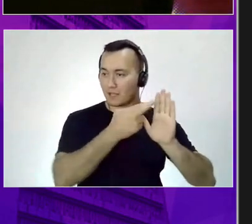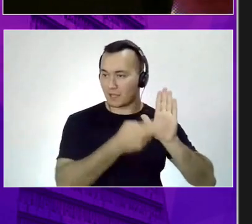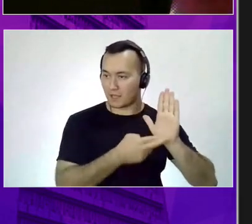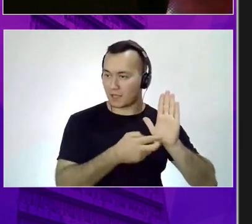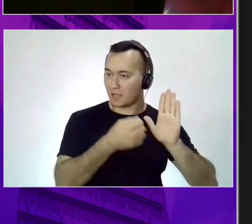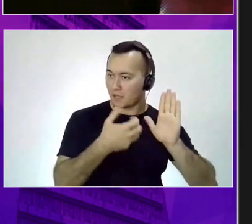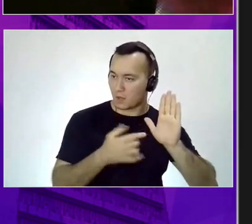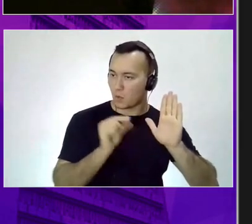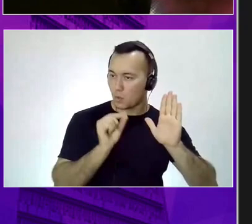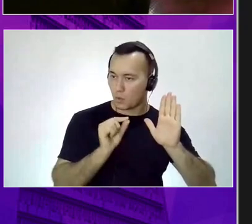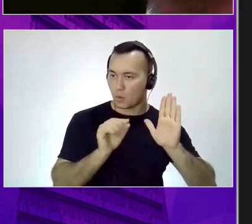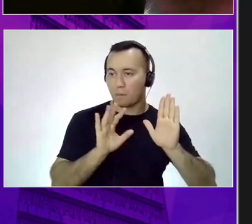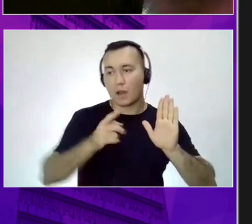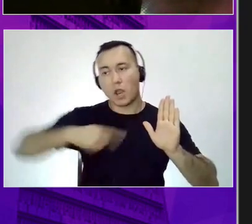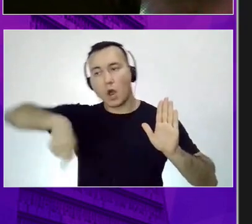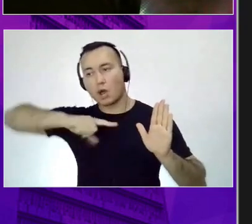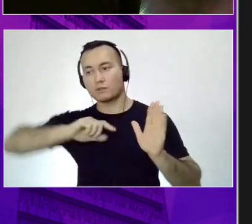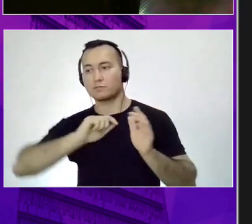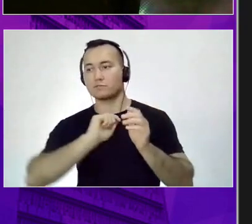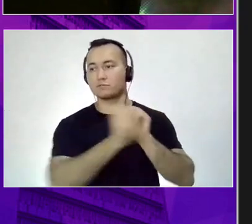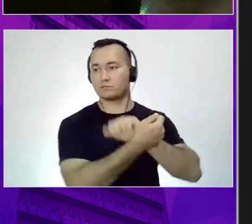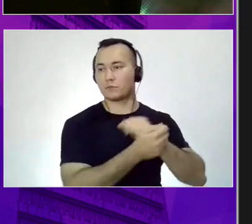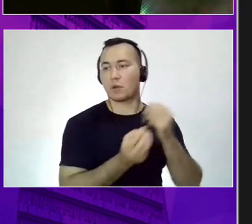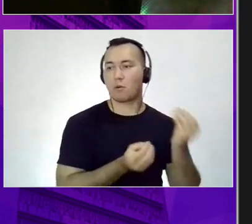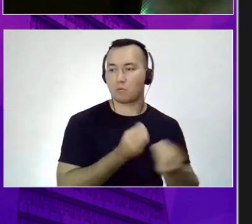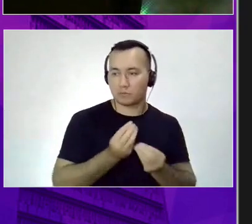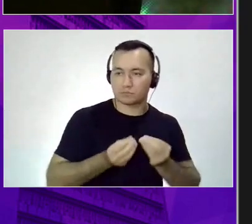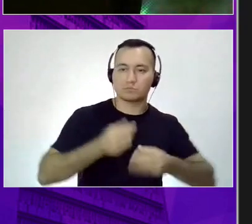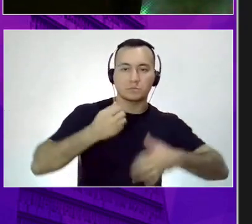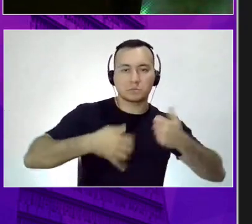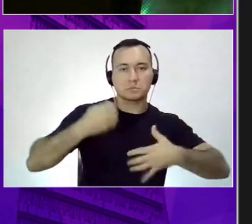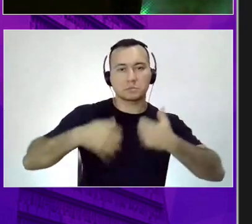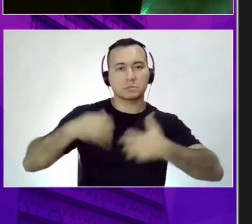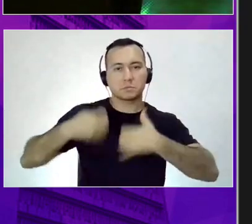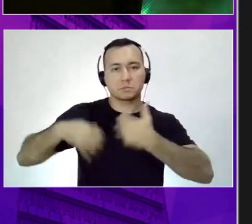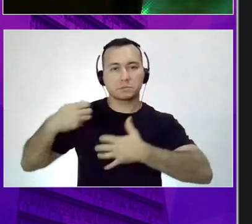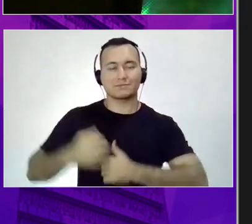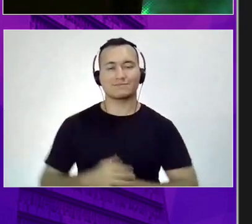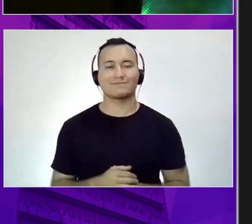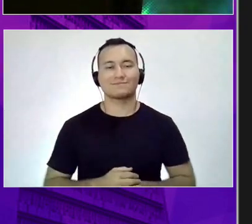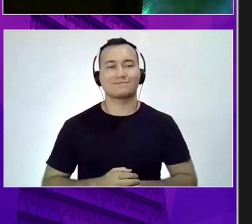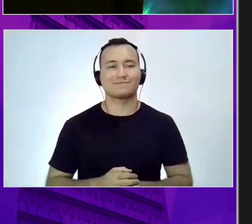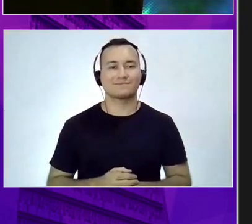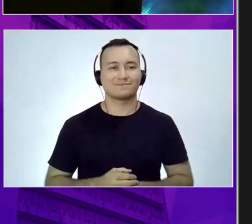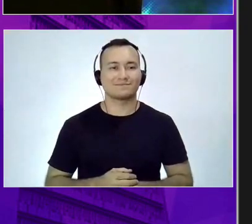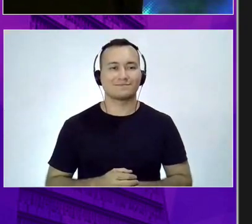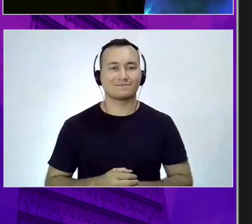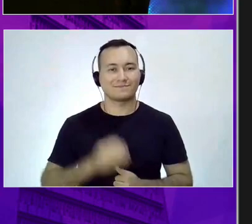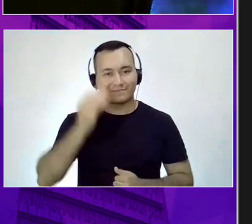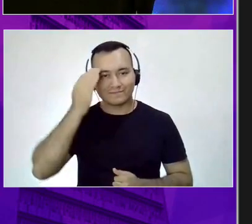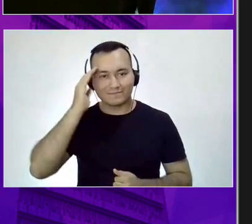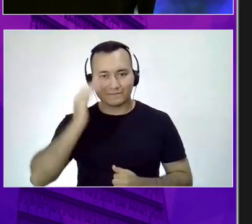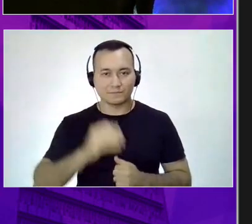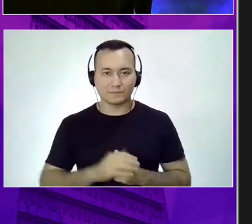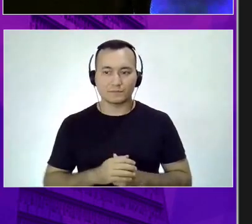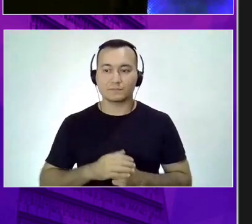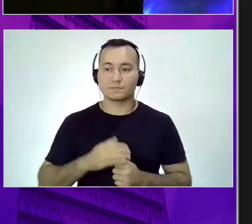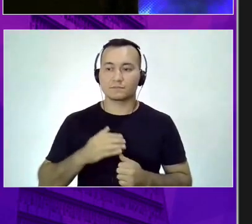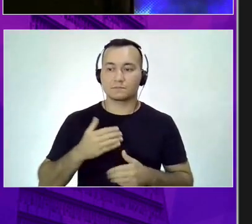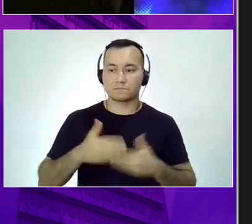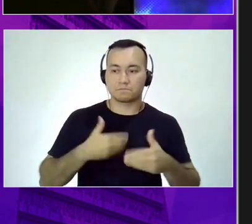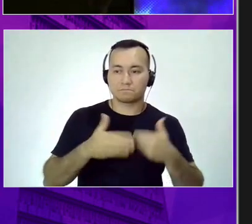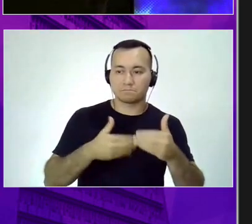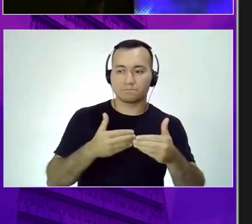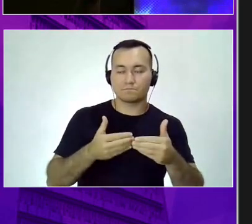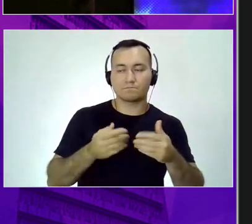meio, trabalhando no que a gente chama de exposição daquele dado via marketplace. E aí, do